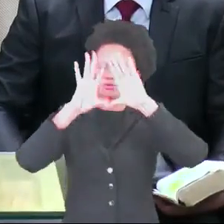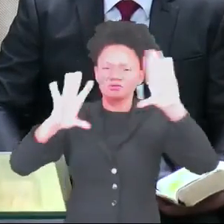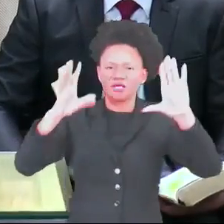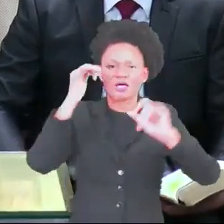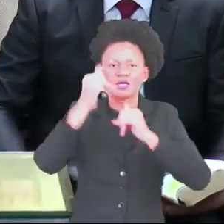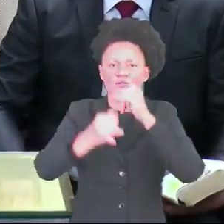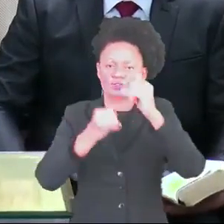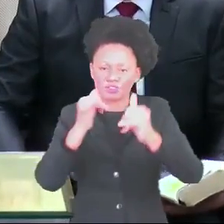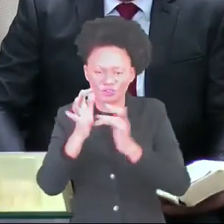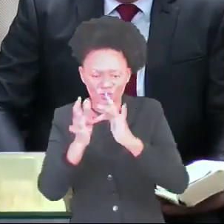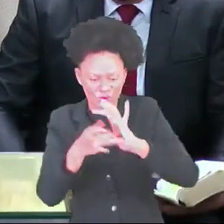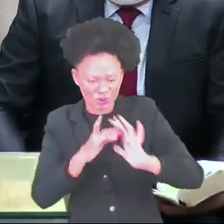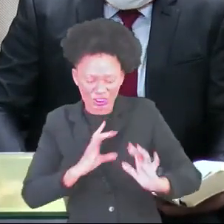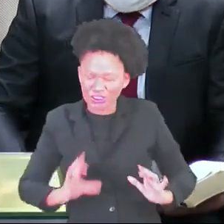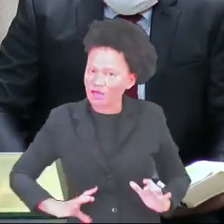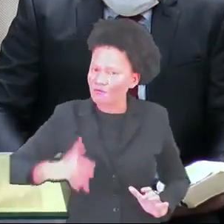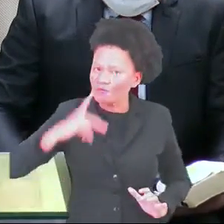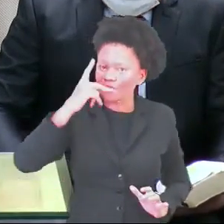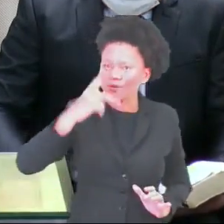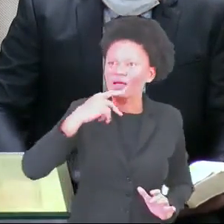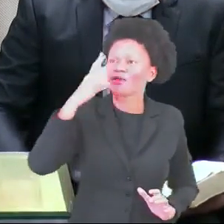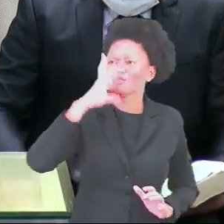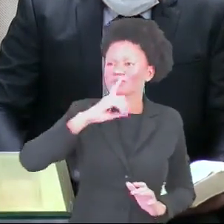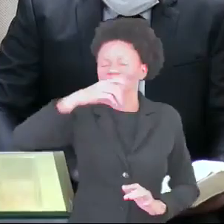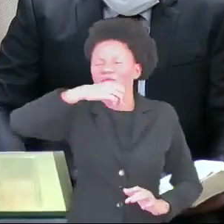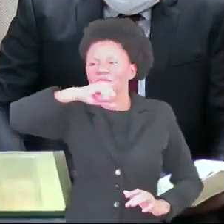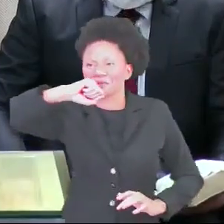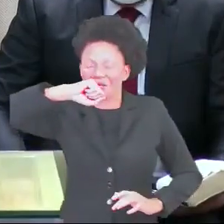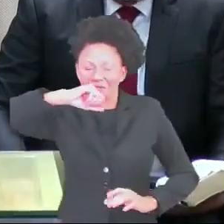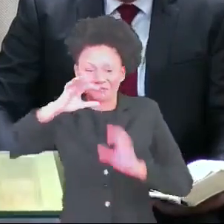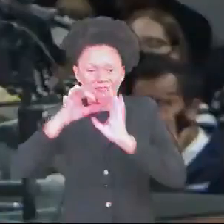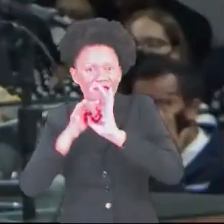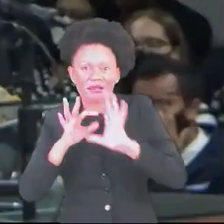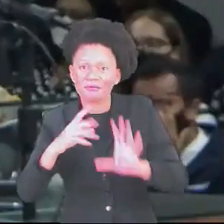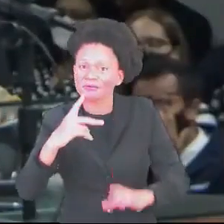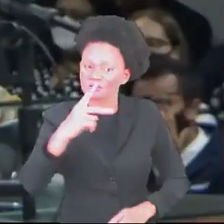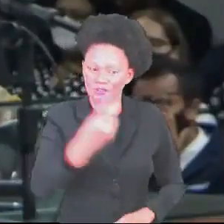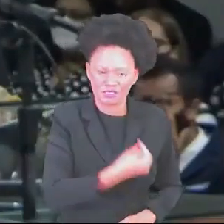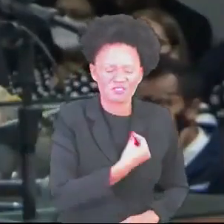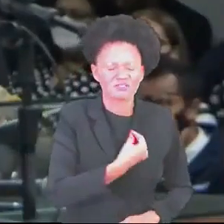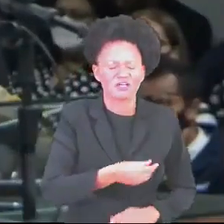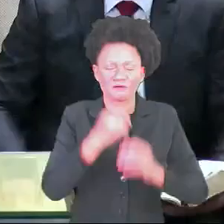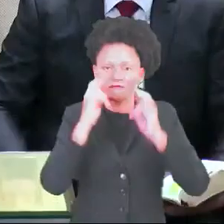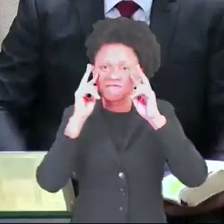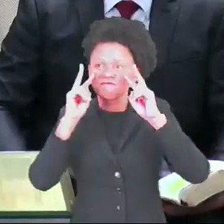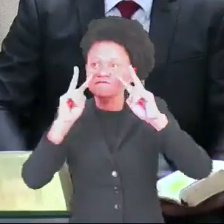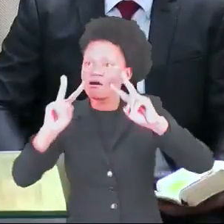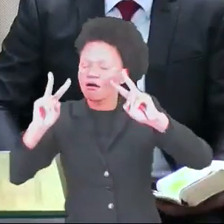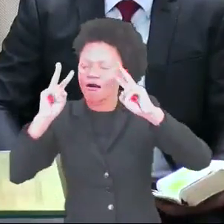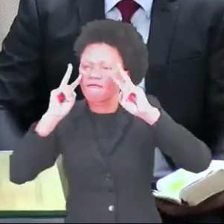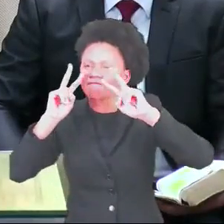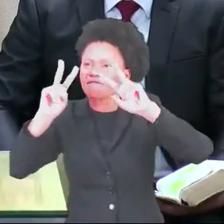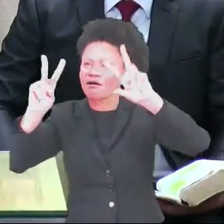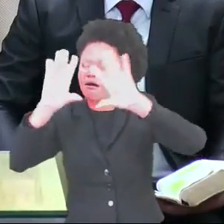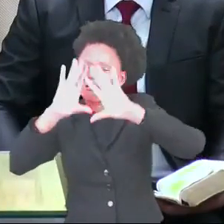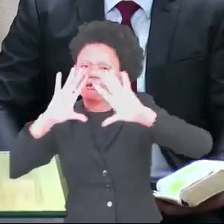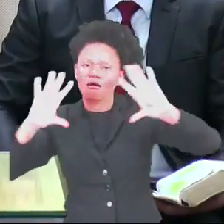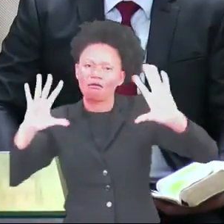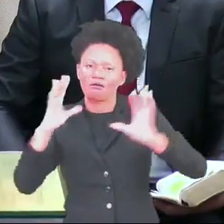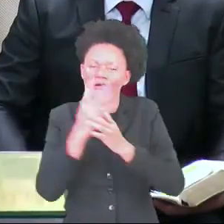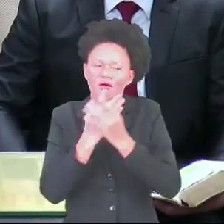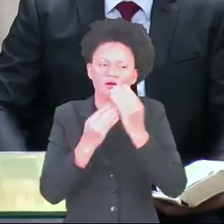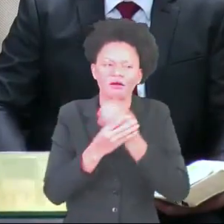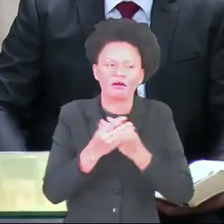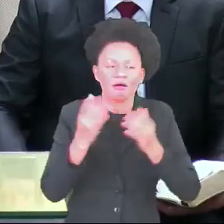que Cristo Jesus está falando, o que Deus Pai tem autorizado sobre você. Enxergue, enxergue, enxergue. Põe as suas mãos sobre o